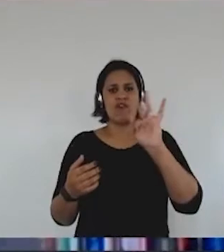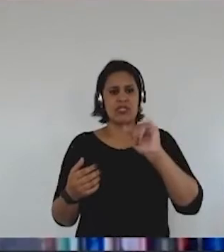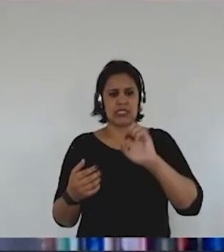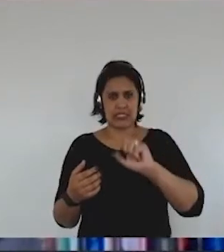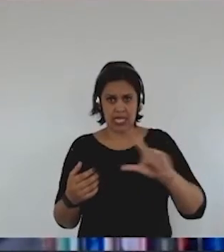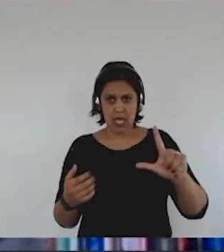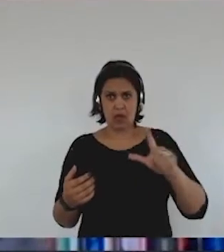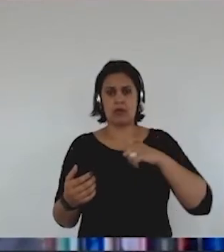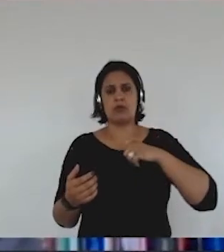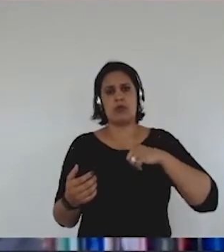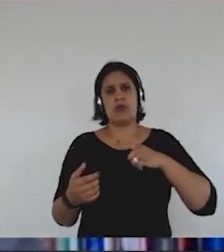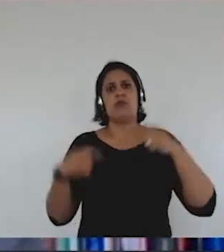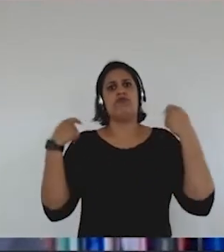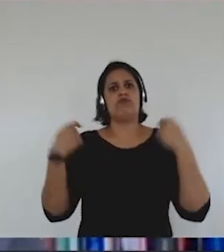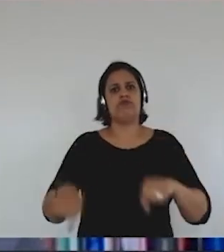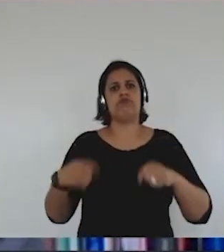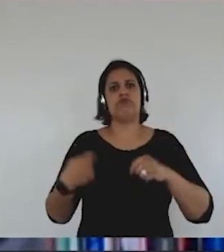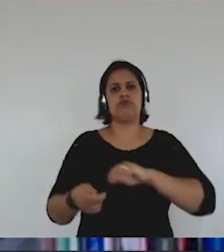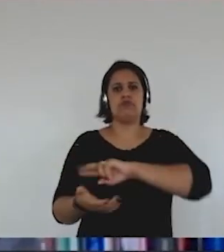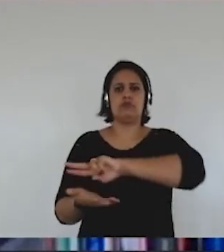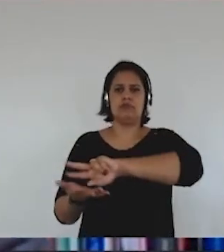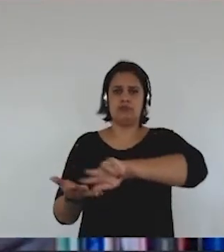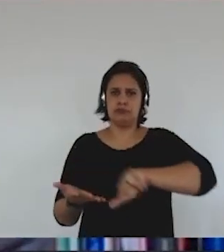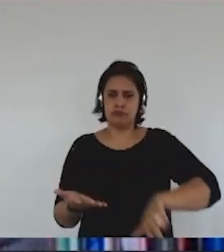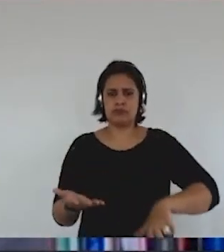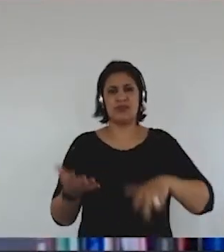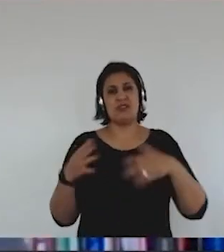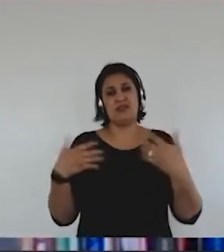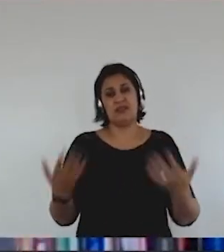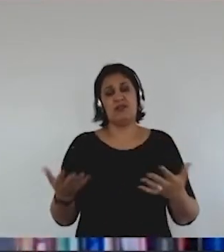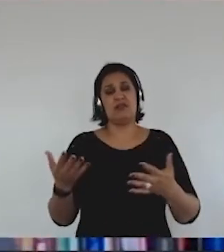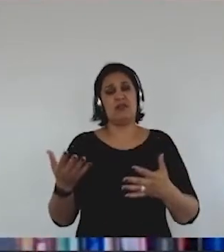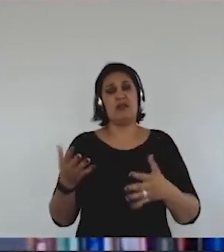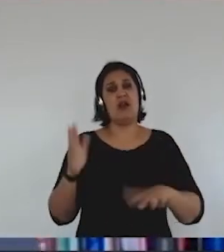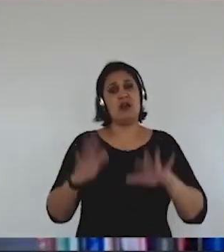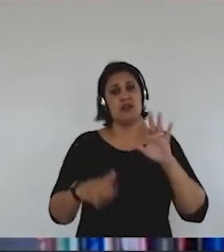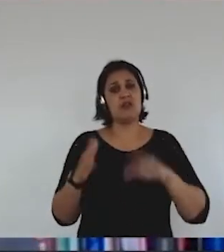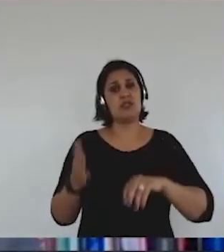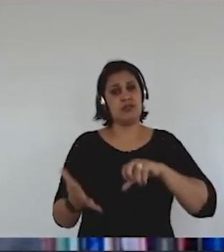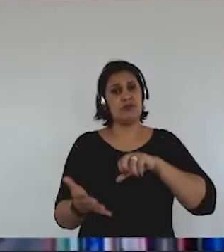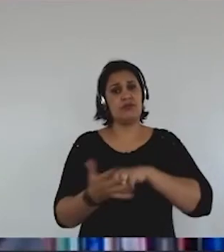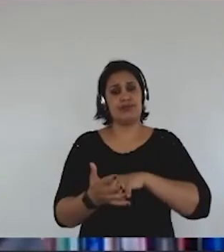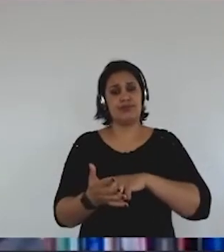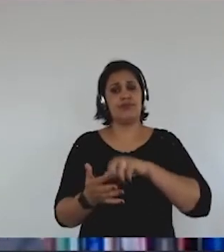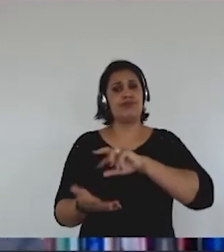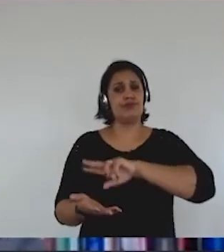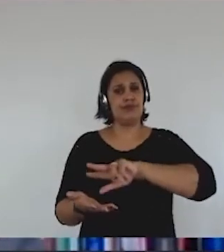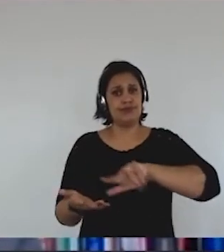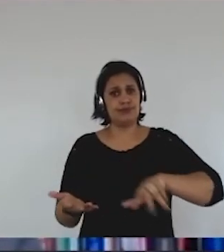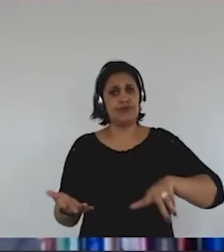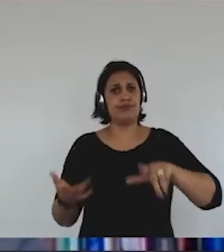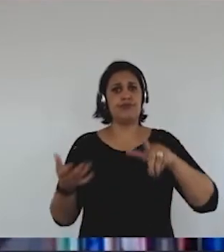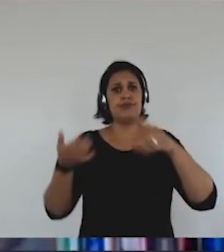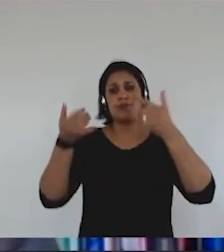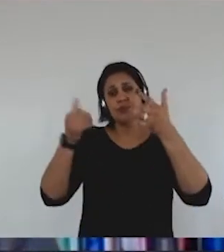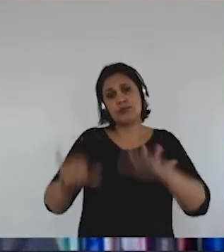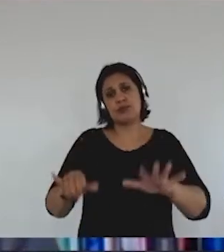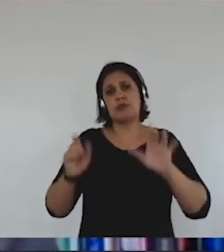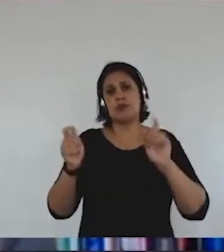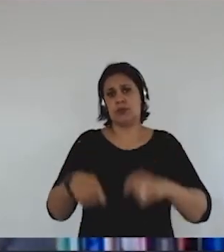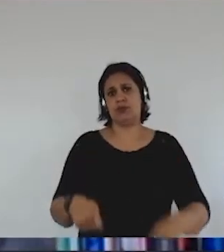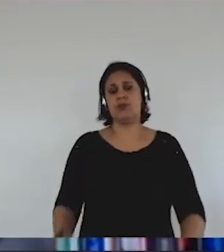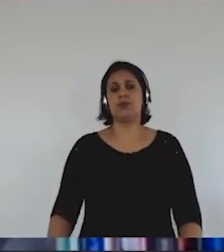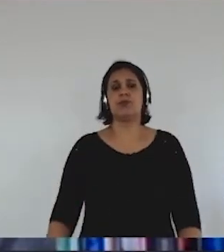demandas desnecessárias e, muitas vezes, sanções desnecessárias ou que poderiam ser evitadas.